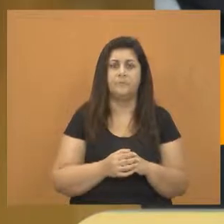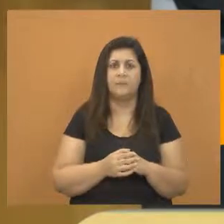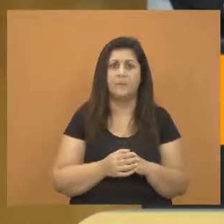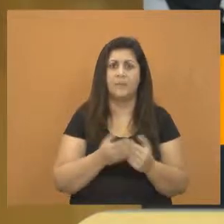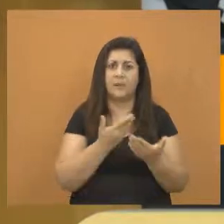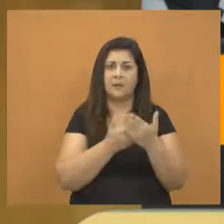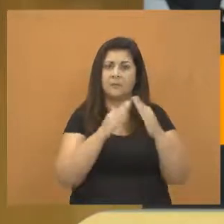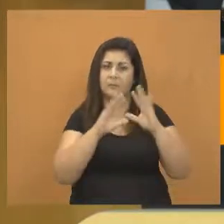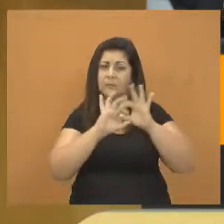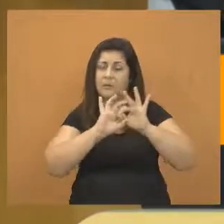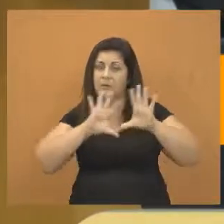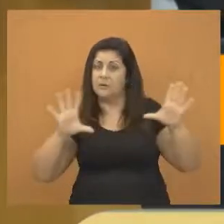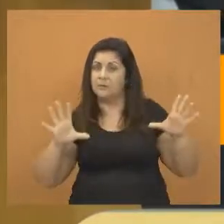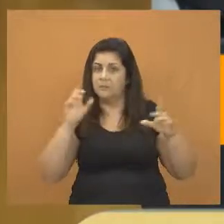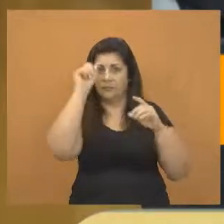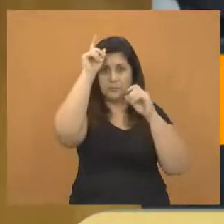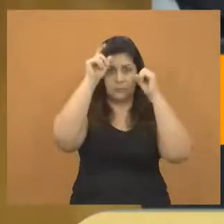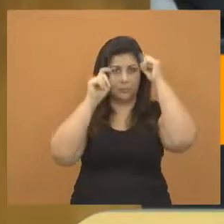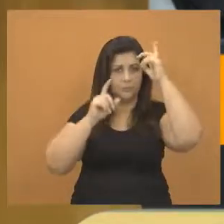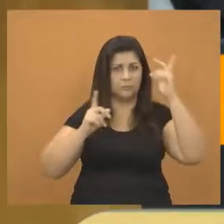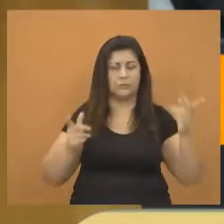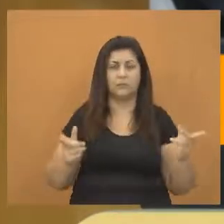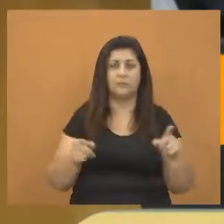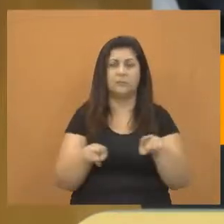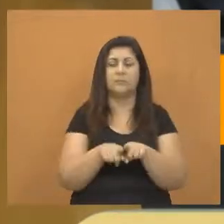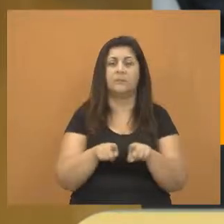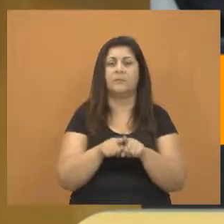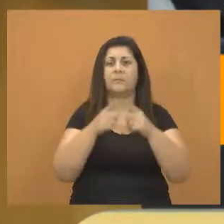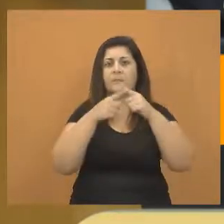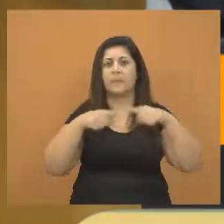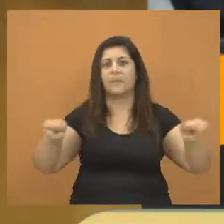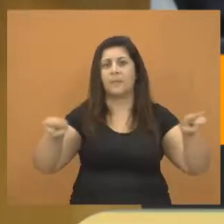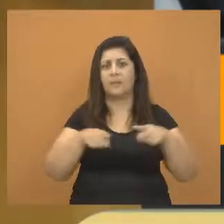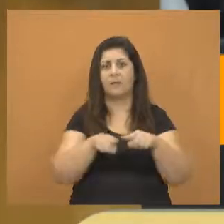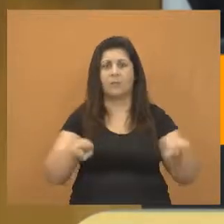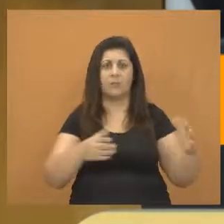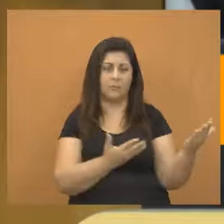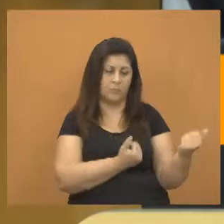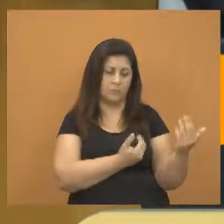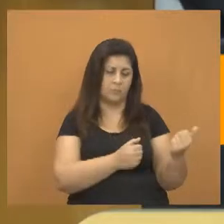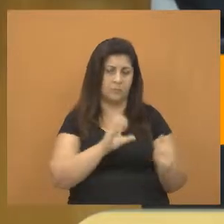de Artes de Cultura e o Coro Jovem Municipal.